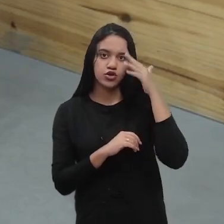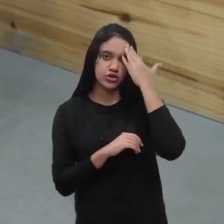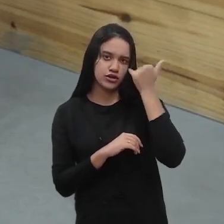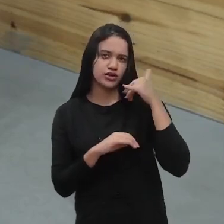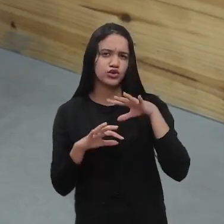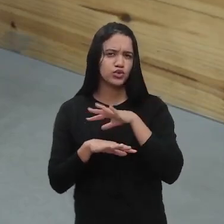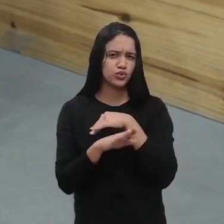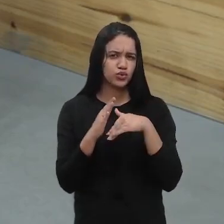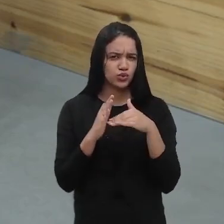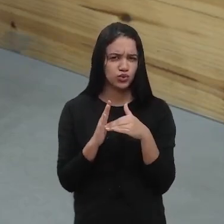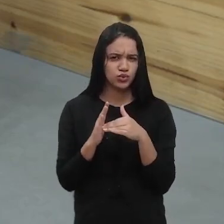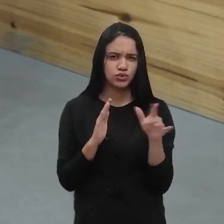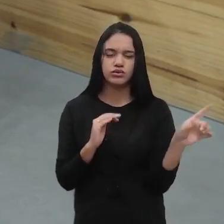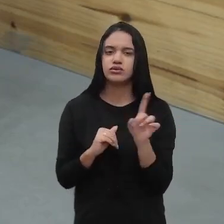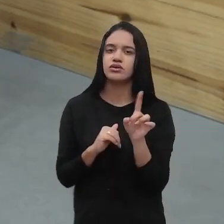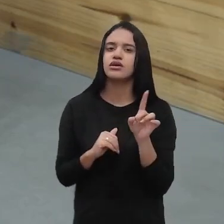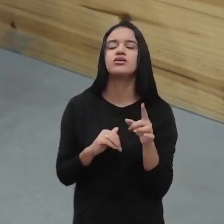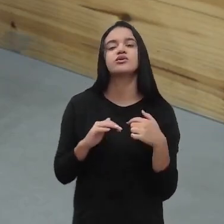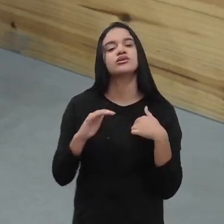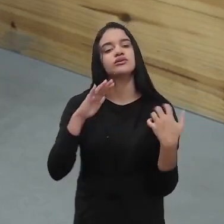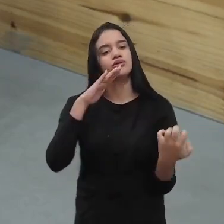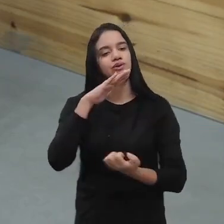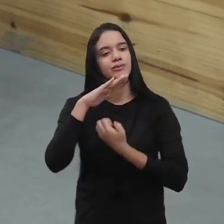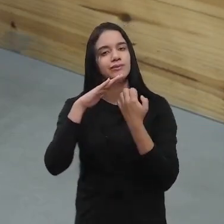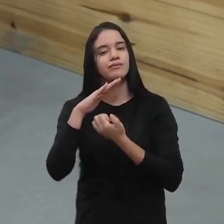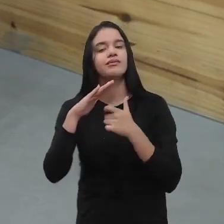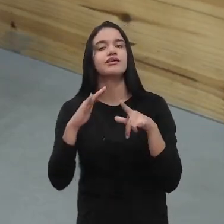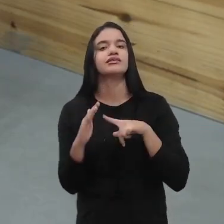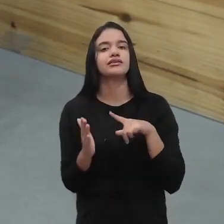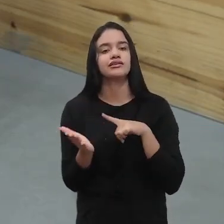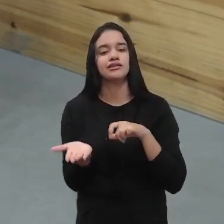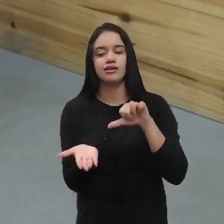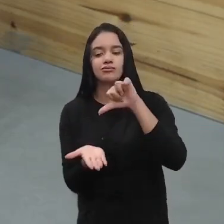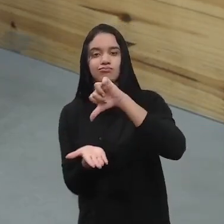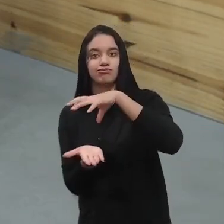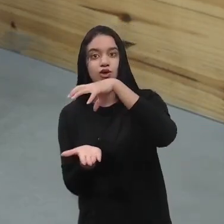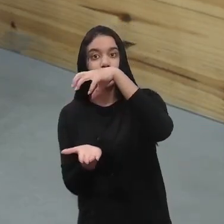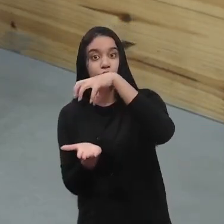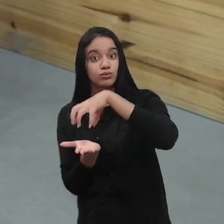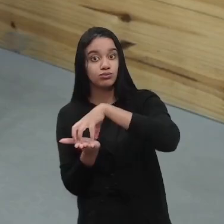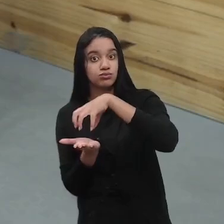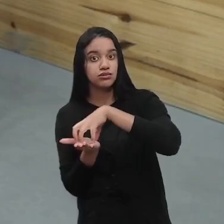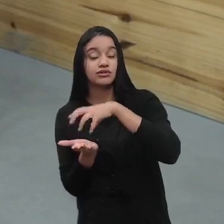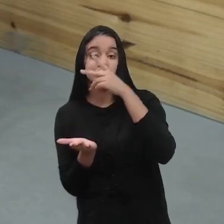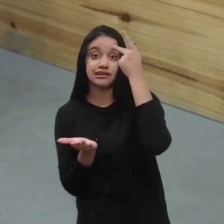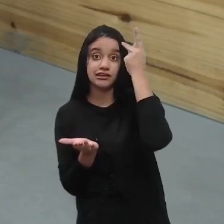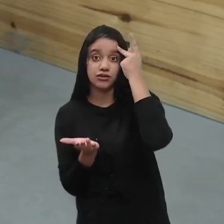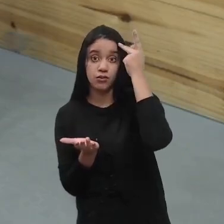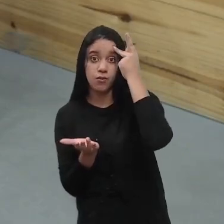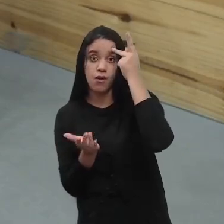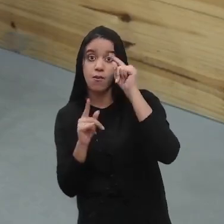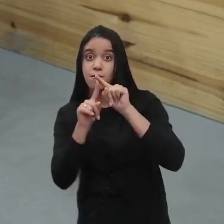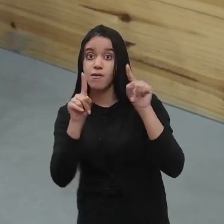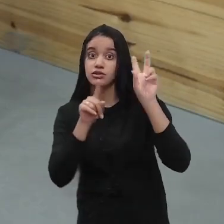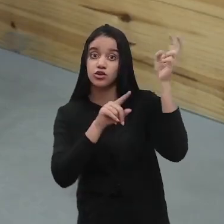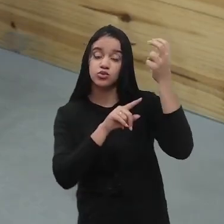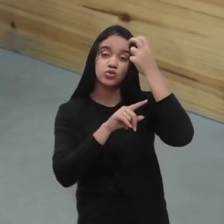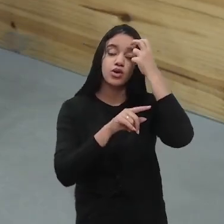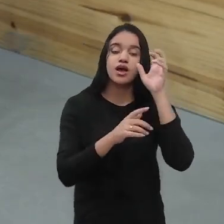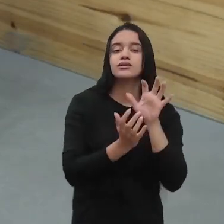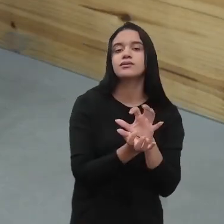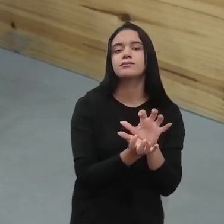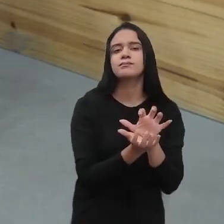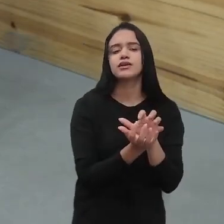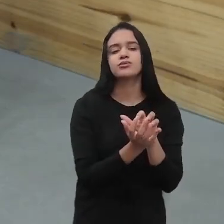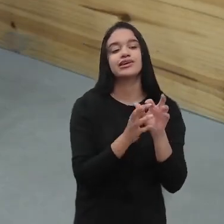não sei, eu estou em uma empresa que tem uma matriz em São Paulo, mas a cultura de Pernambuco é completamente diferente. É outra, e você pode ter unidades,